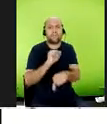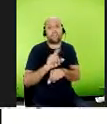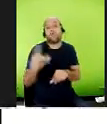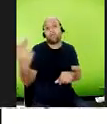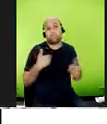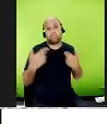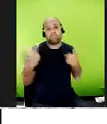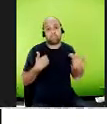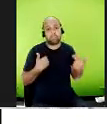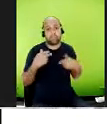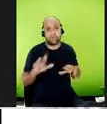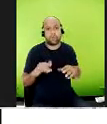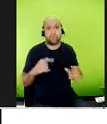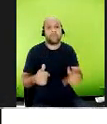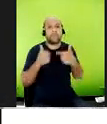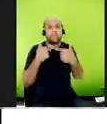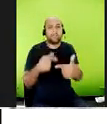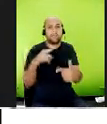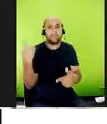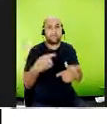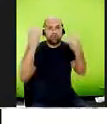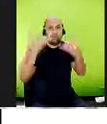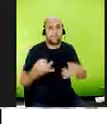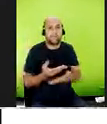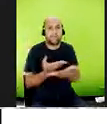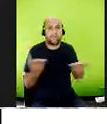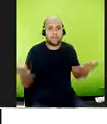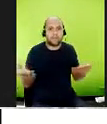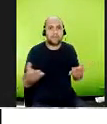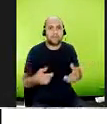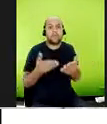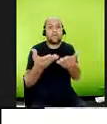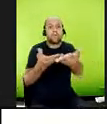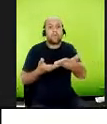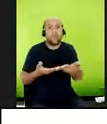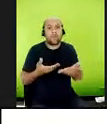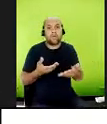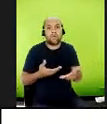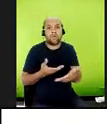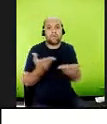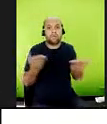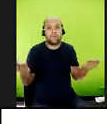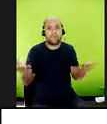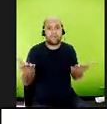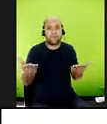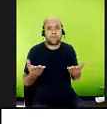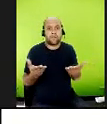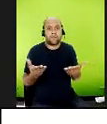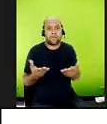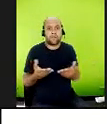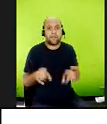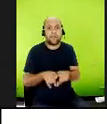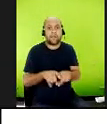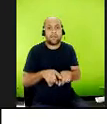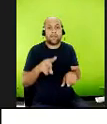dessas ações sobre as coisas disse para vocês agora né o que eu tô convidando vocês é o que aqui beleza à venda Maias que agora é